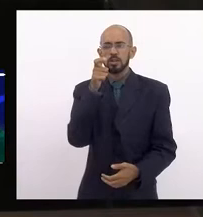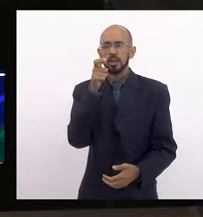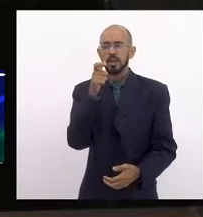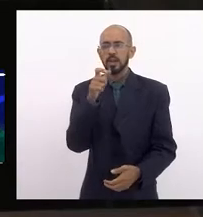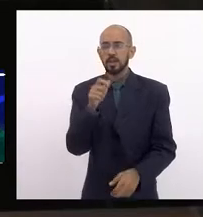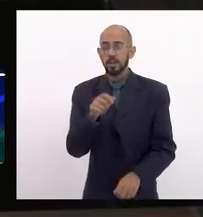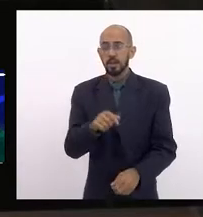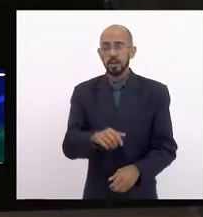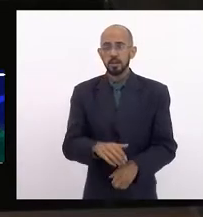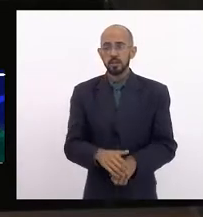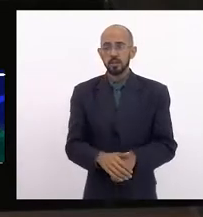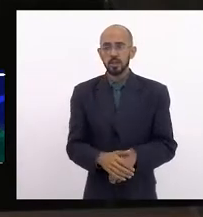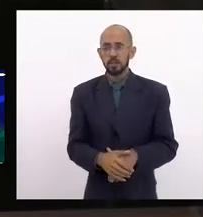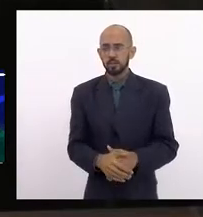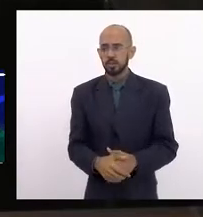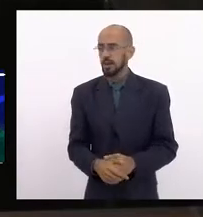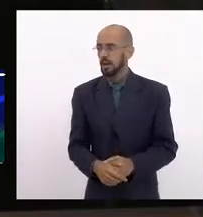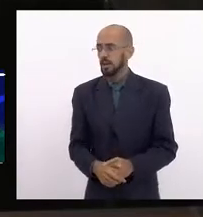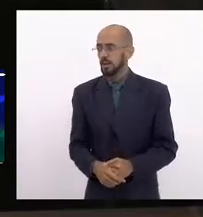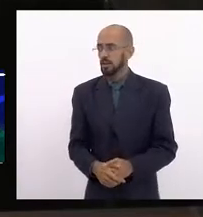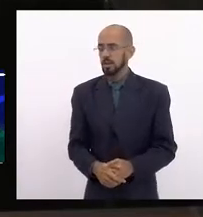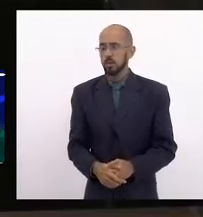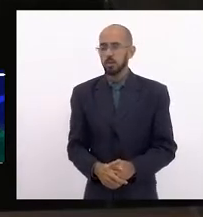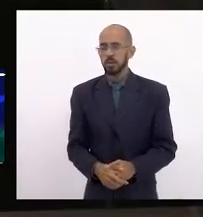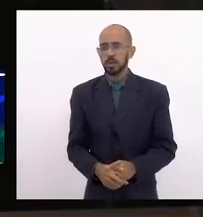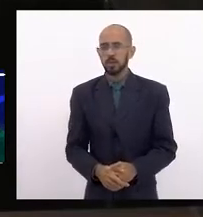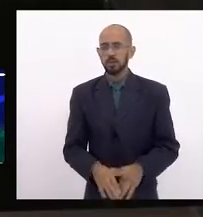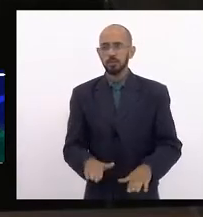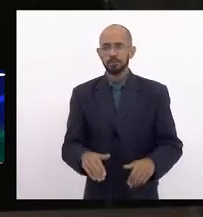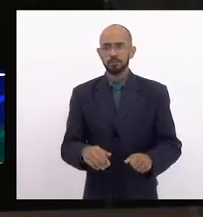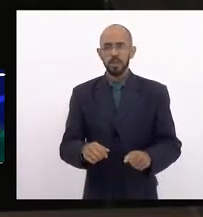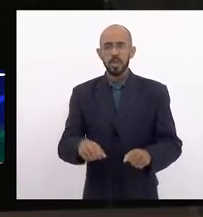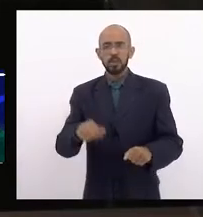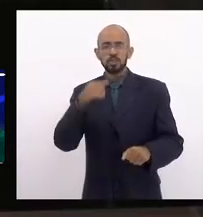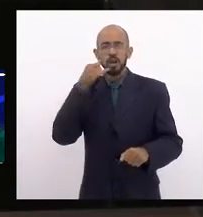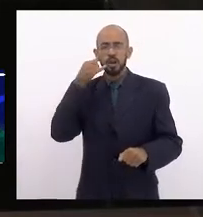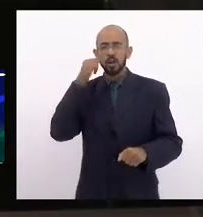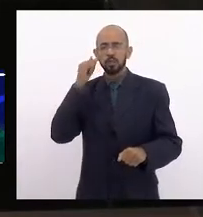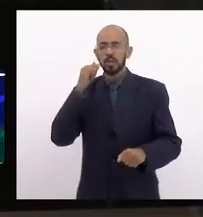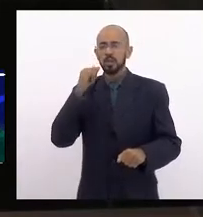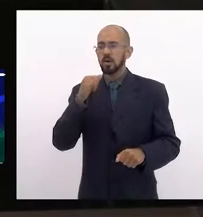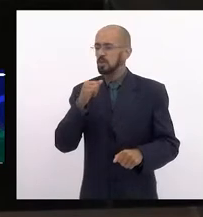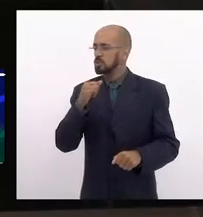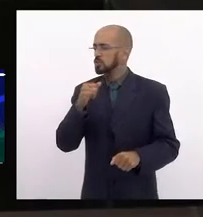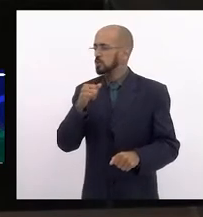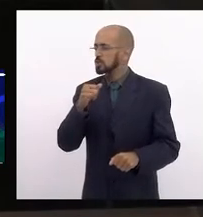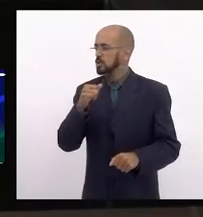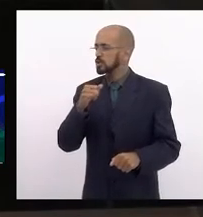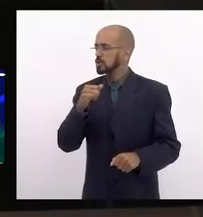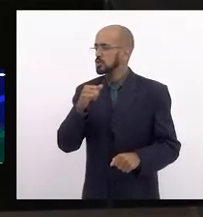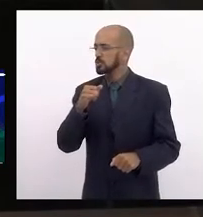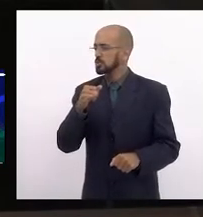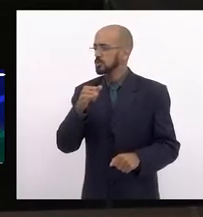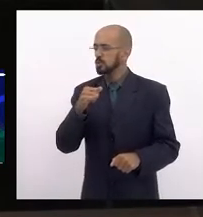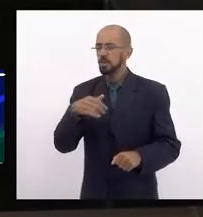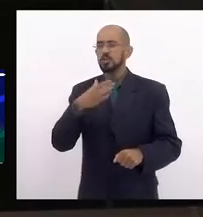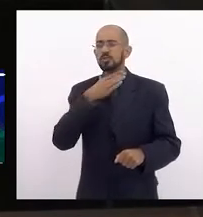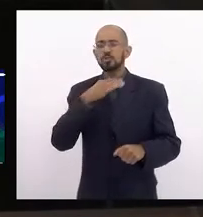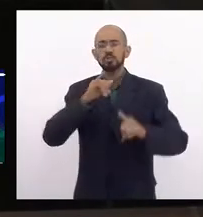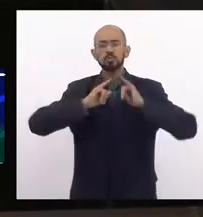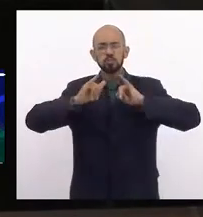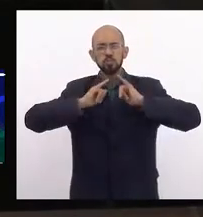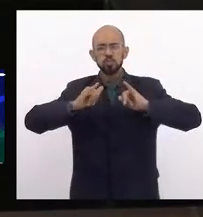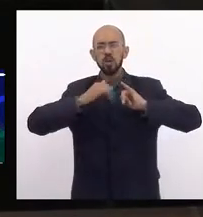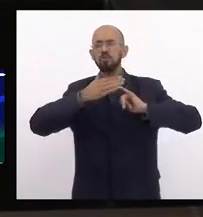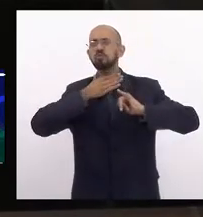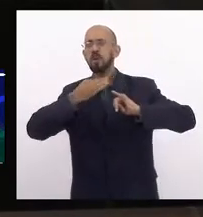era de proibir proselitismo quem não entende pensa que ela o negócio